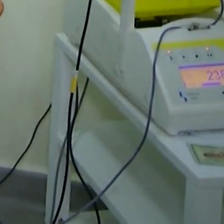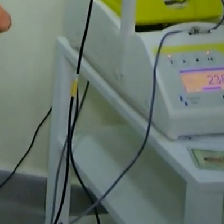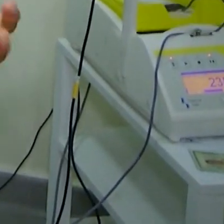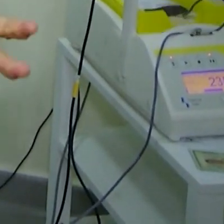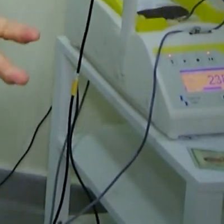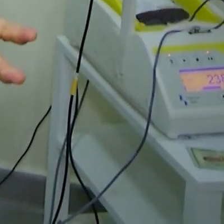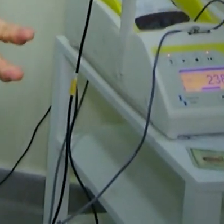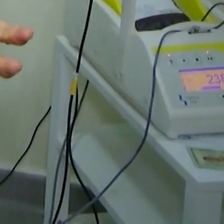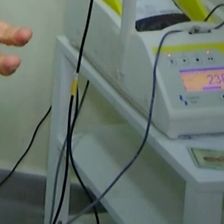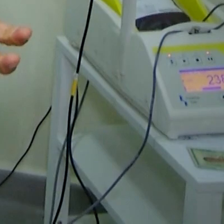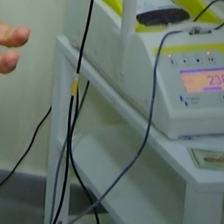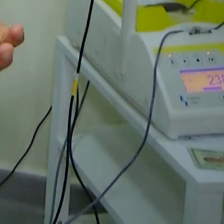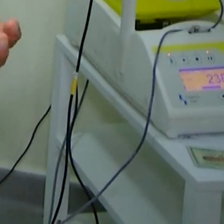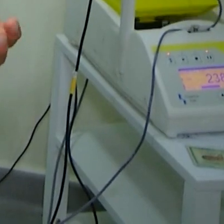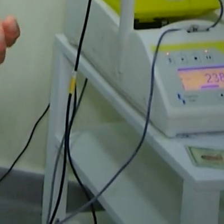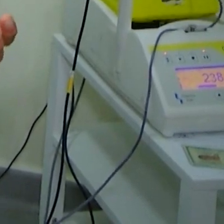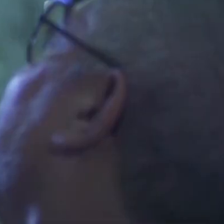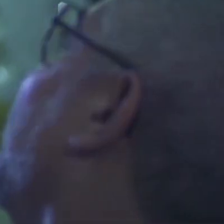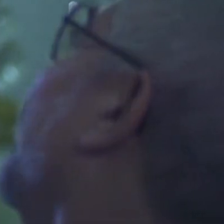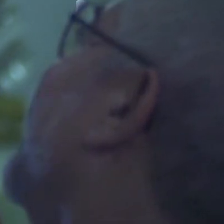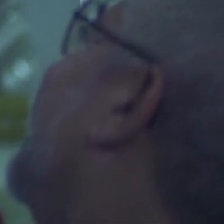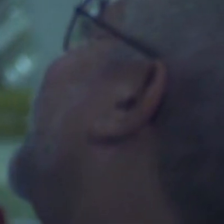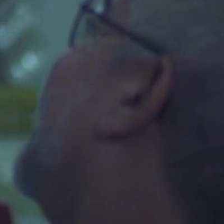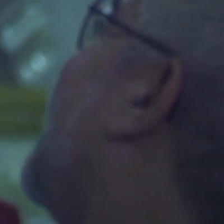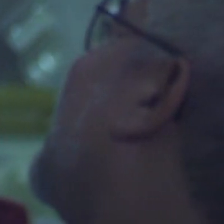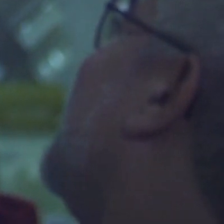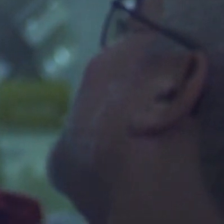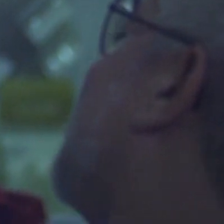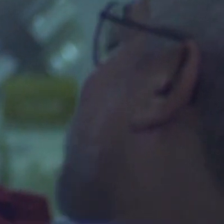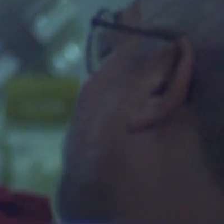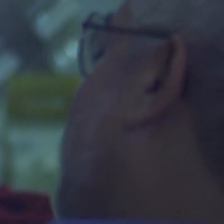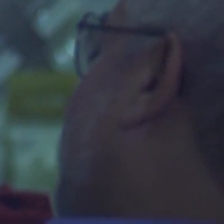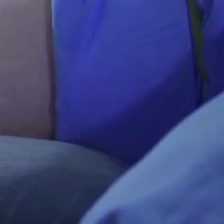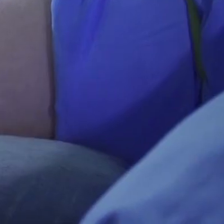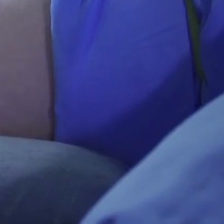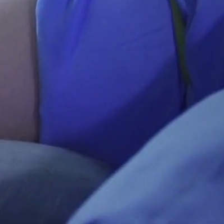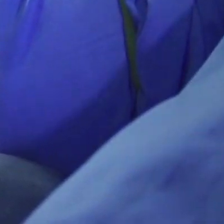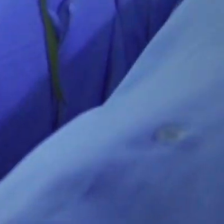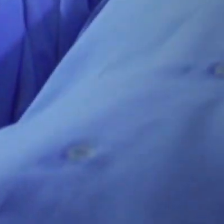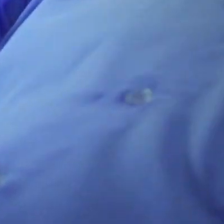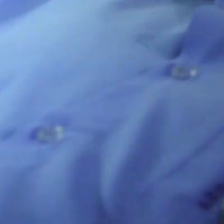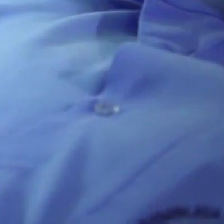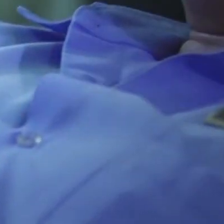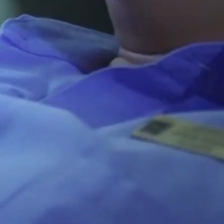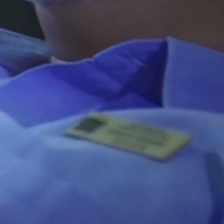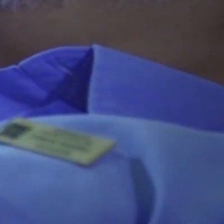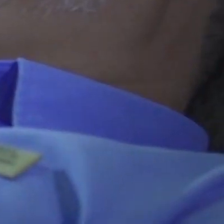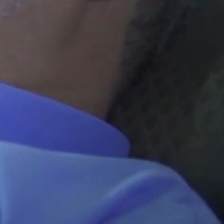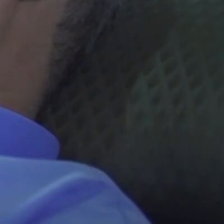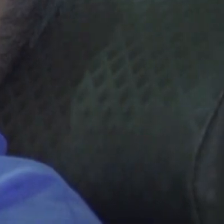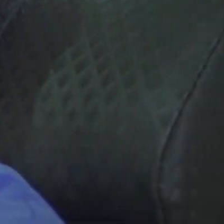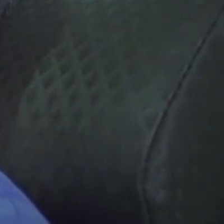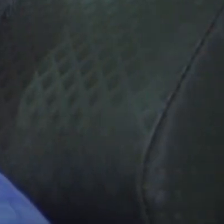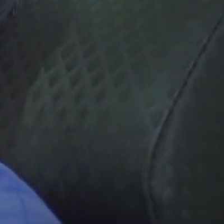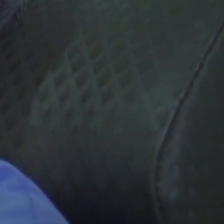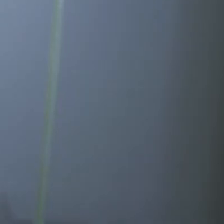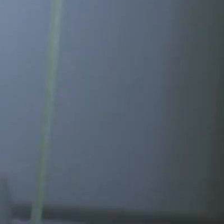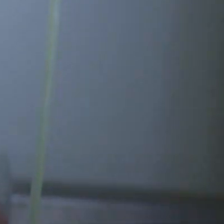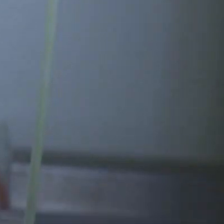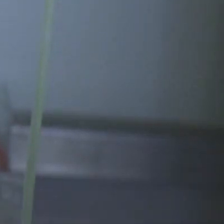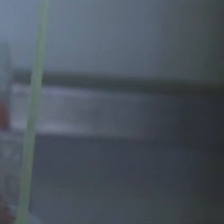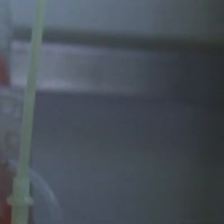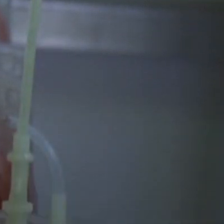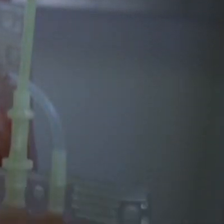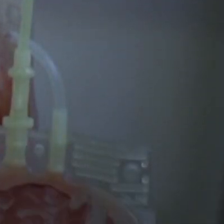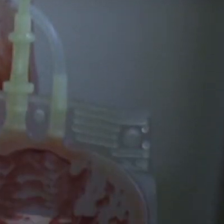engrossa o sangue é só história mesmo, uma lenda. Quem doa salva até 4 vidas. O